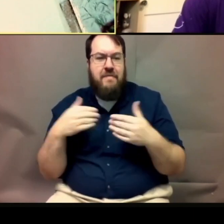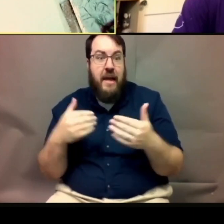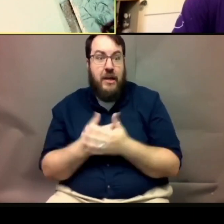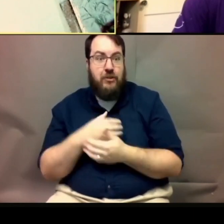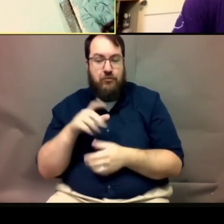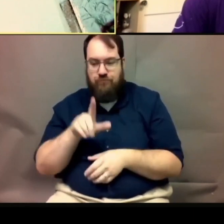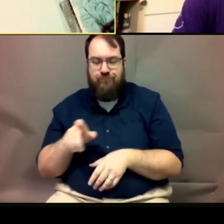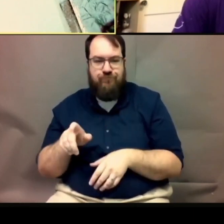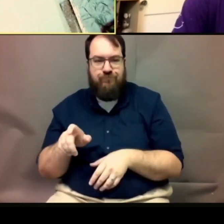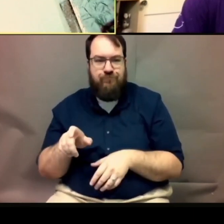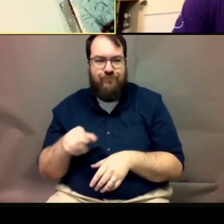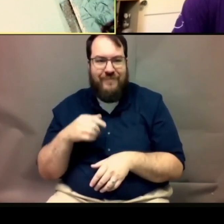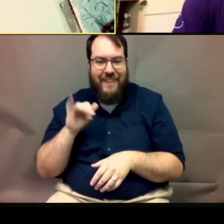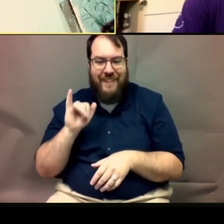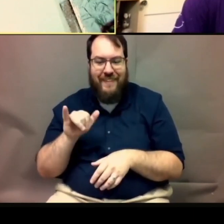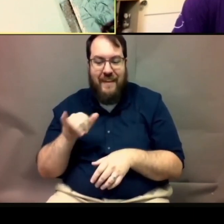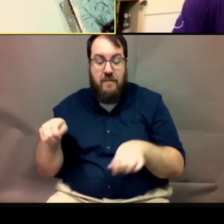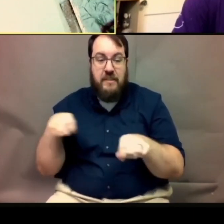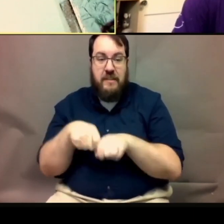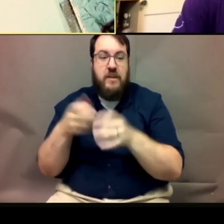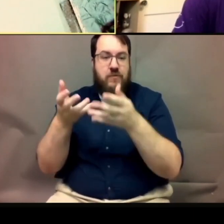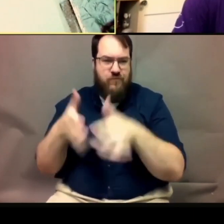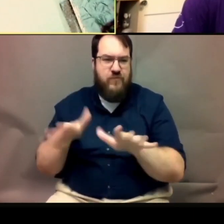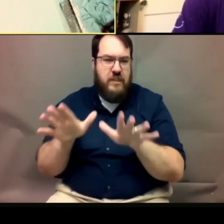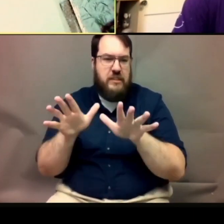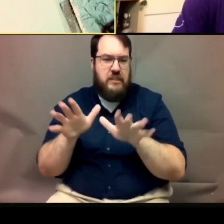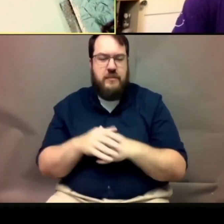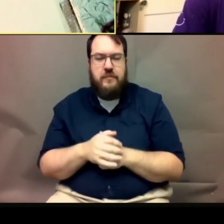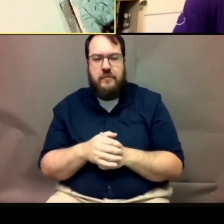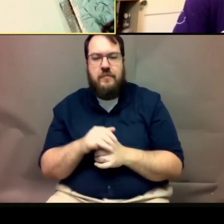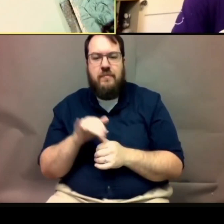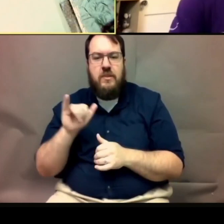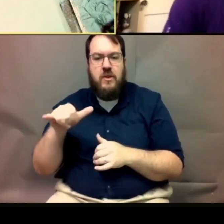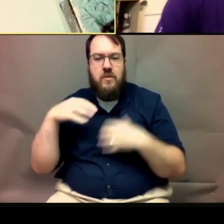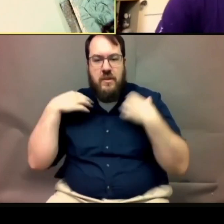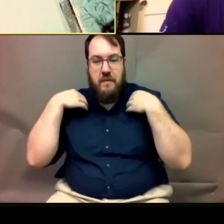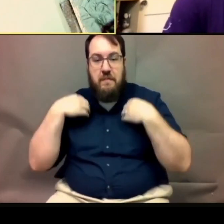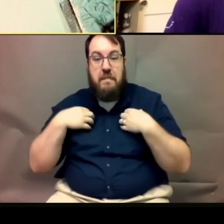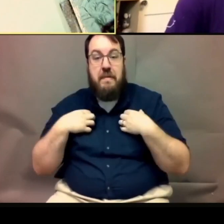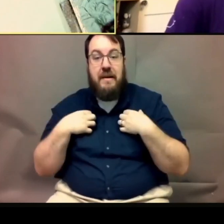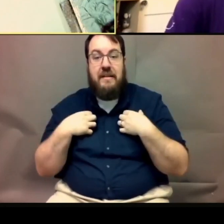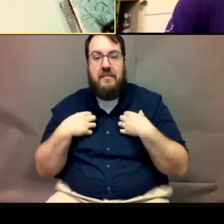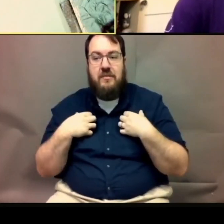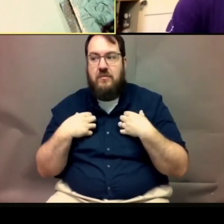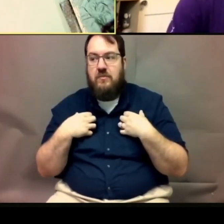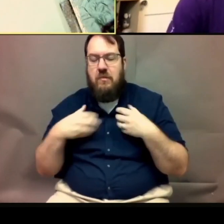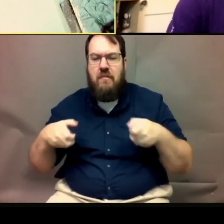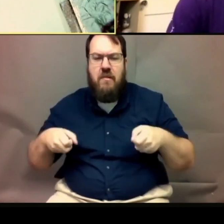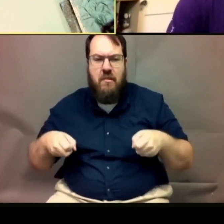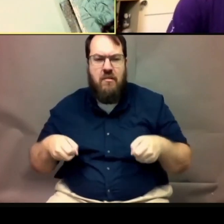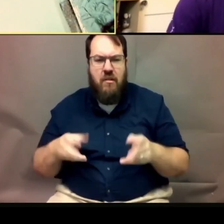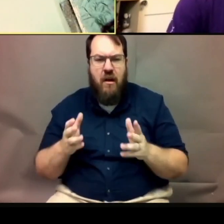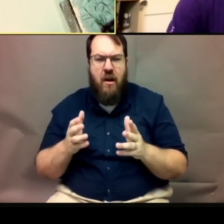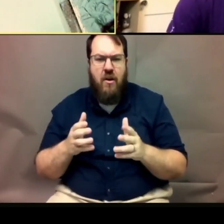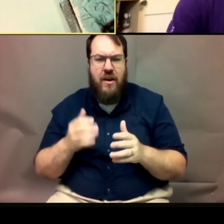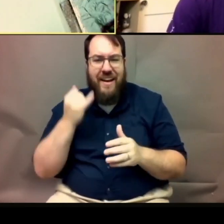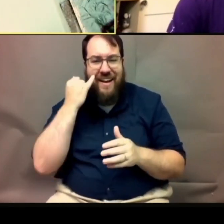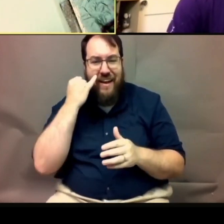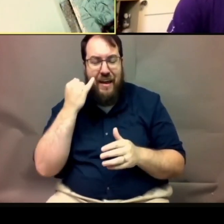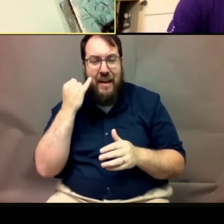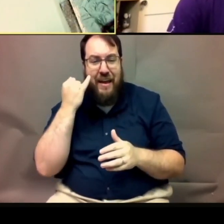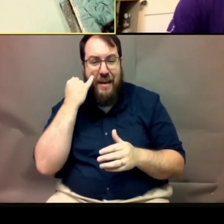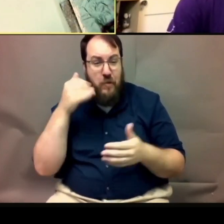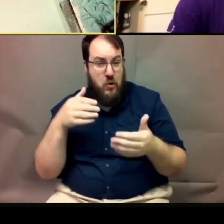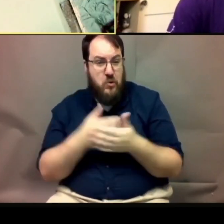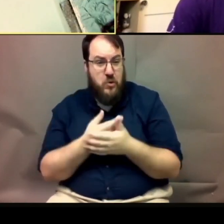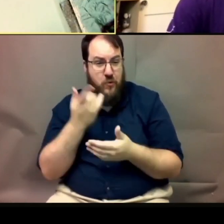e nós temos aquela mochila do Mickey Mouse que está plugada e a mochila só te permite